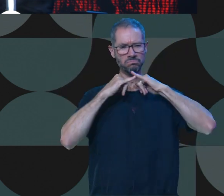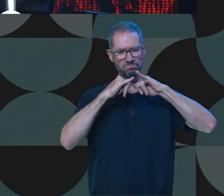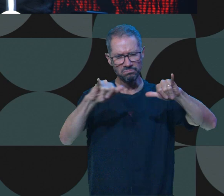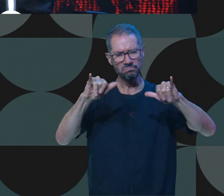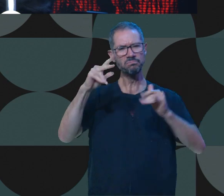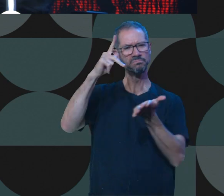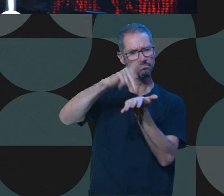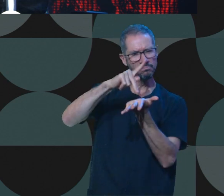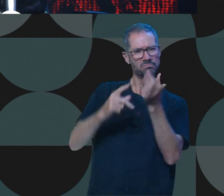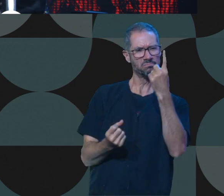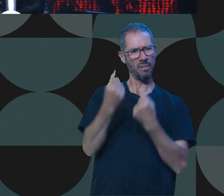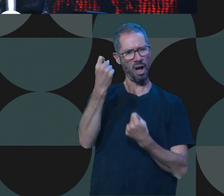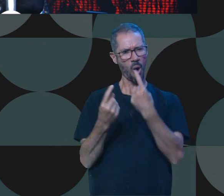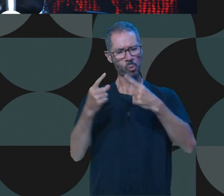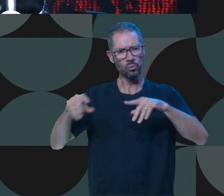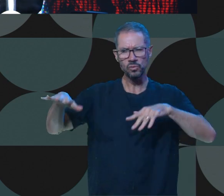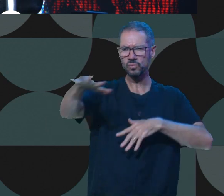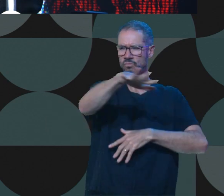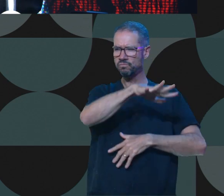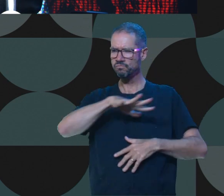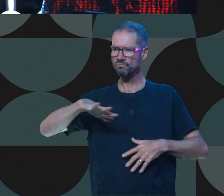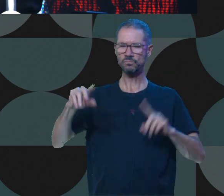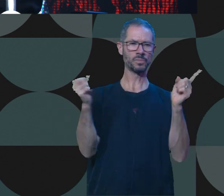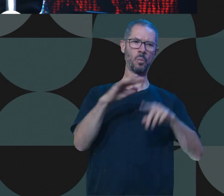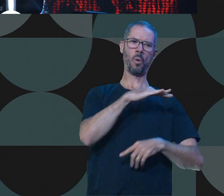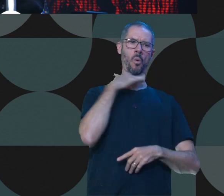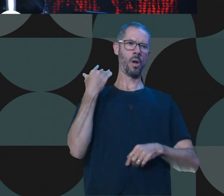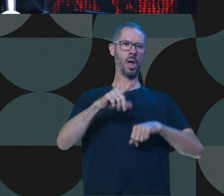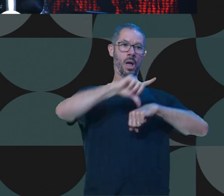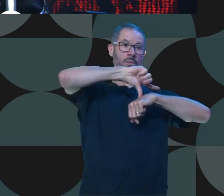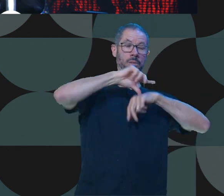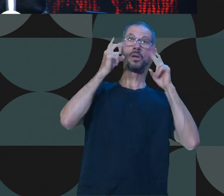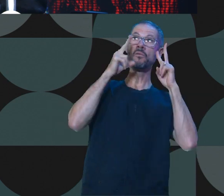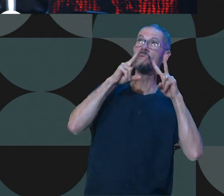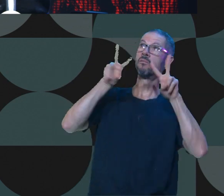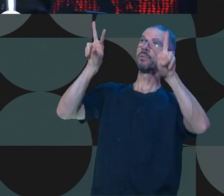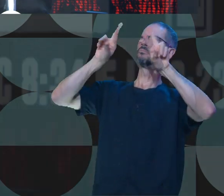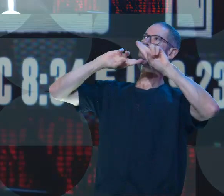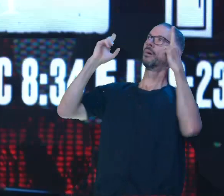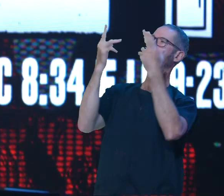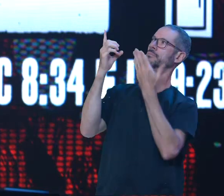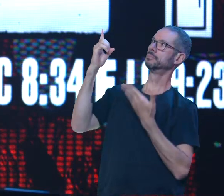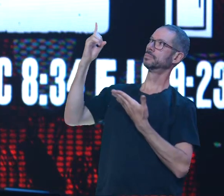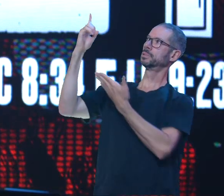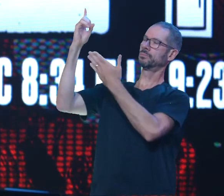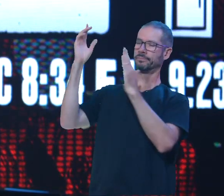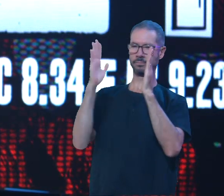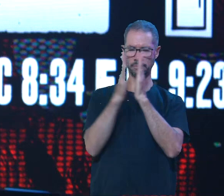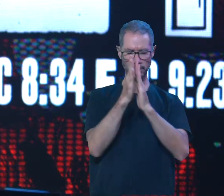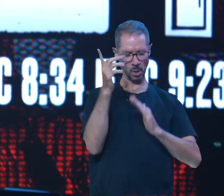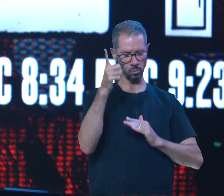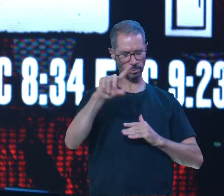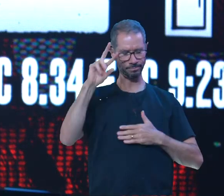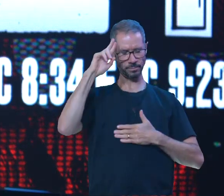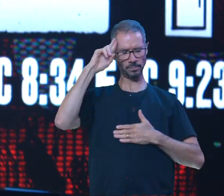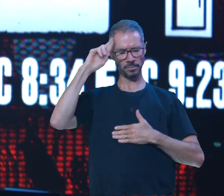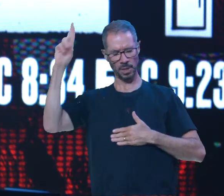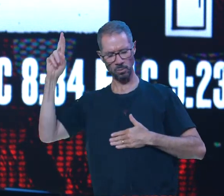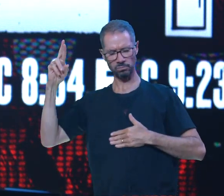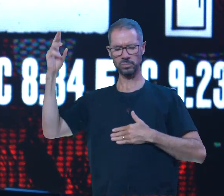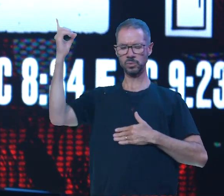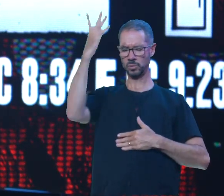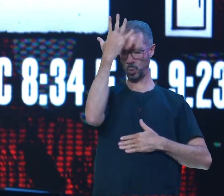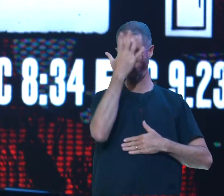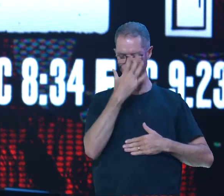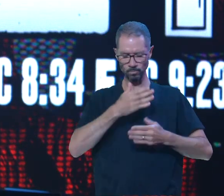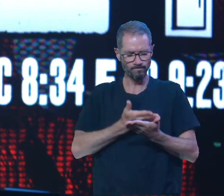verdade, alguns que estão aqui não morrerão antes de verem o reino de Deus. Vamos orar mais uma vez? Senhor, estamos aqui na Tua